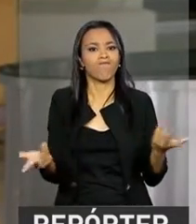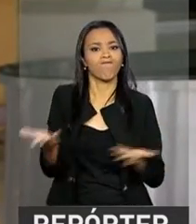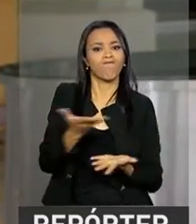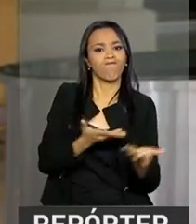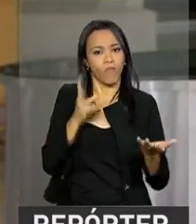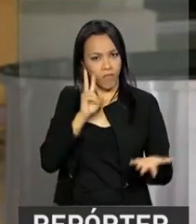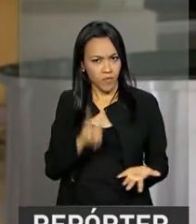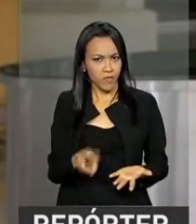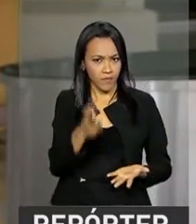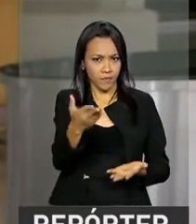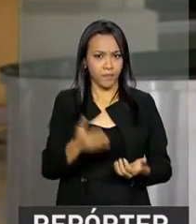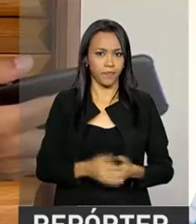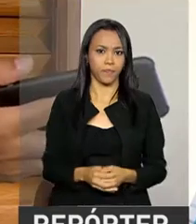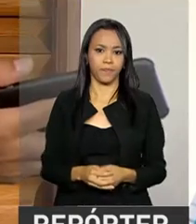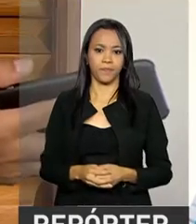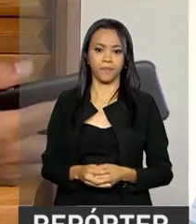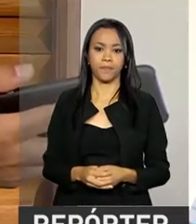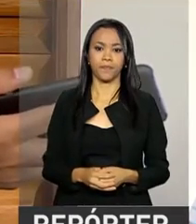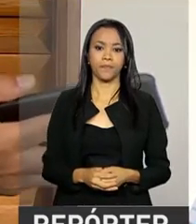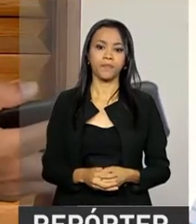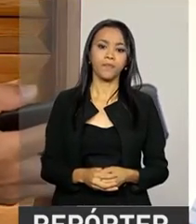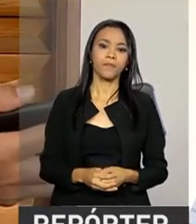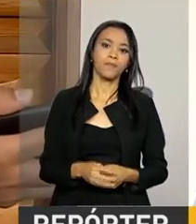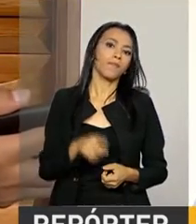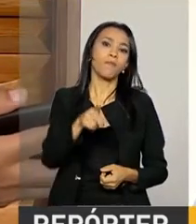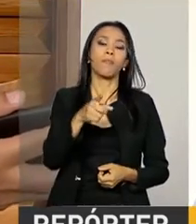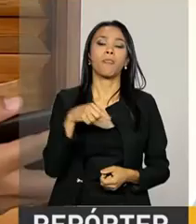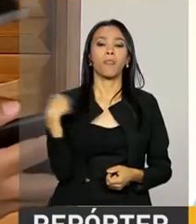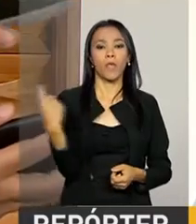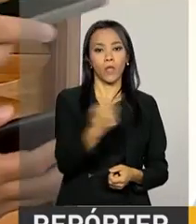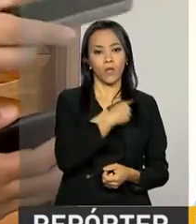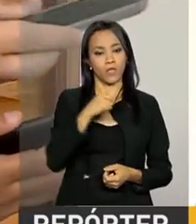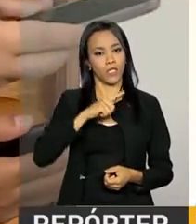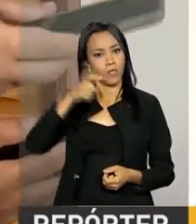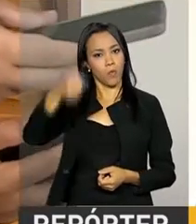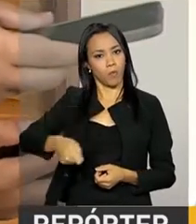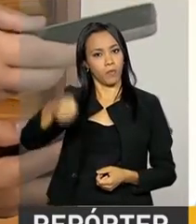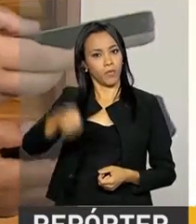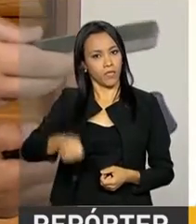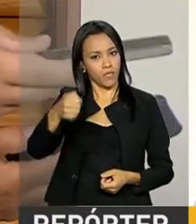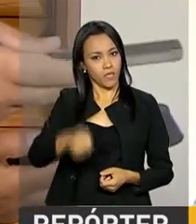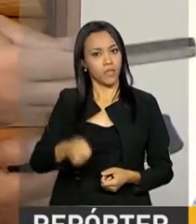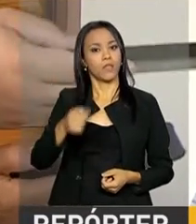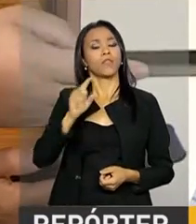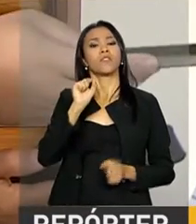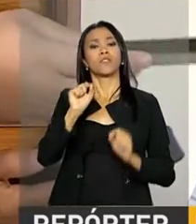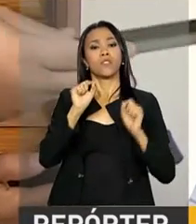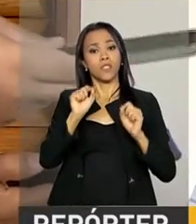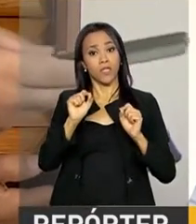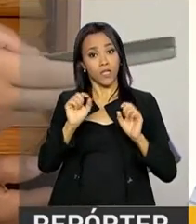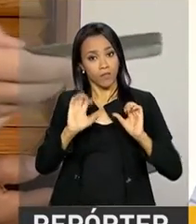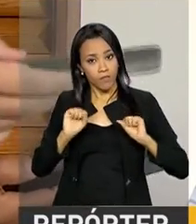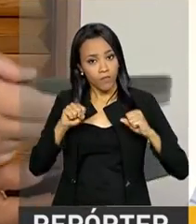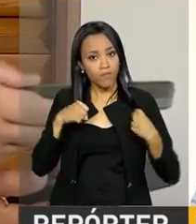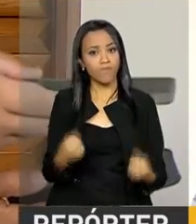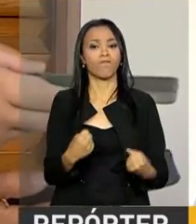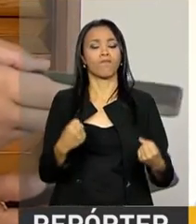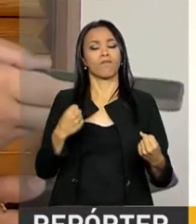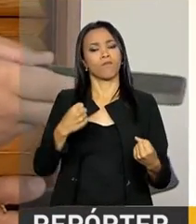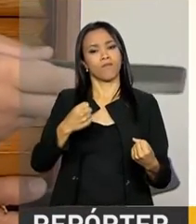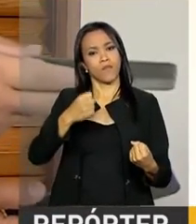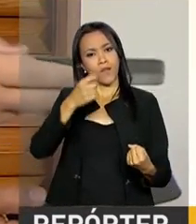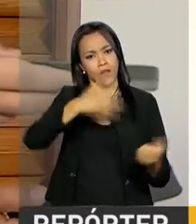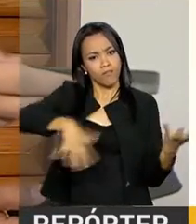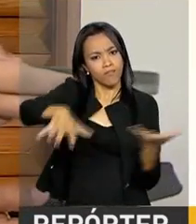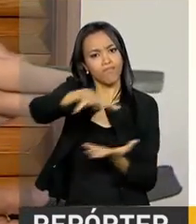ouvir temos a obrigação estamos cumprindo de recuperar a ordem à segurança ela